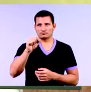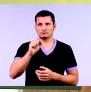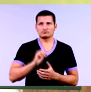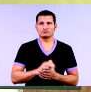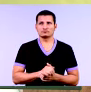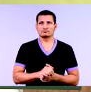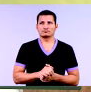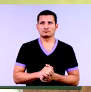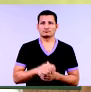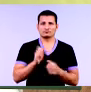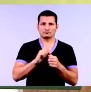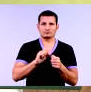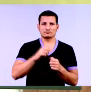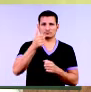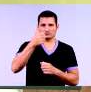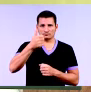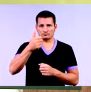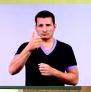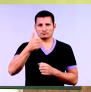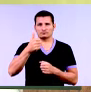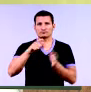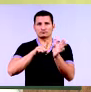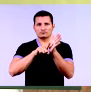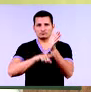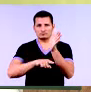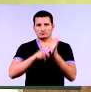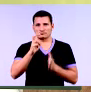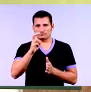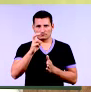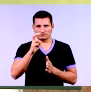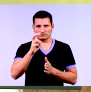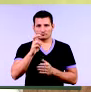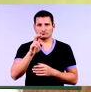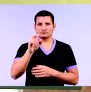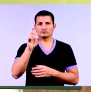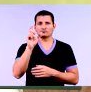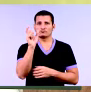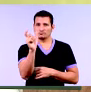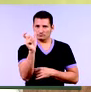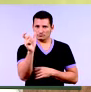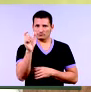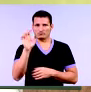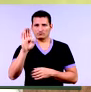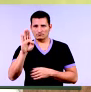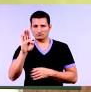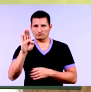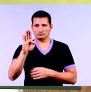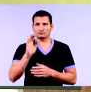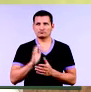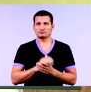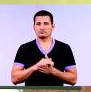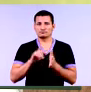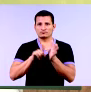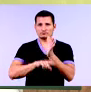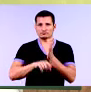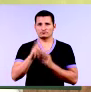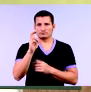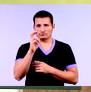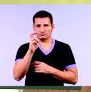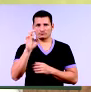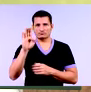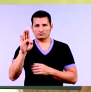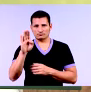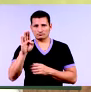caso a gente faz primeiro a subtração do 5 com a variável cifrão B, né, então ali diminui 5 de B,